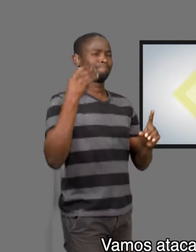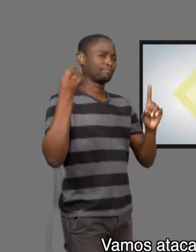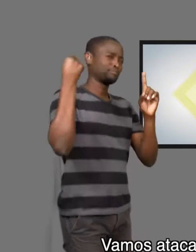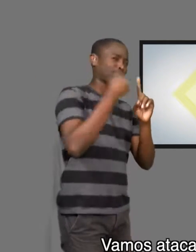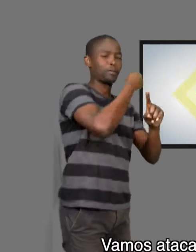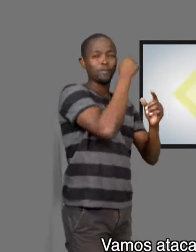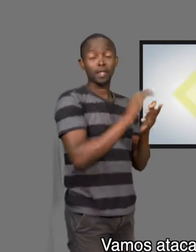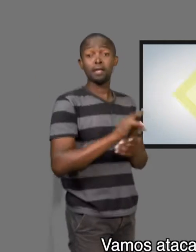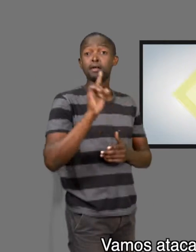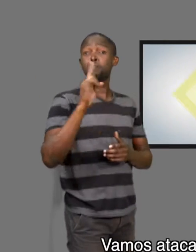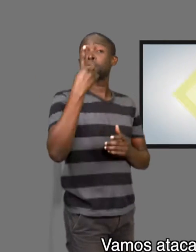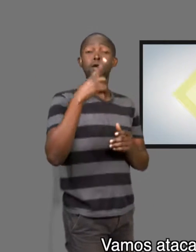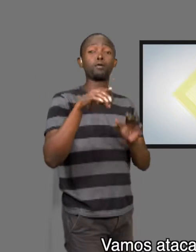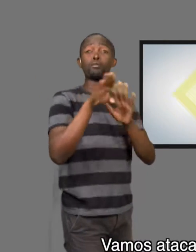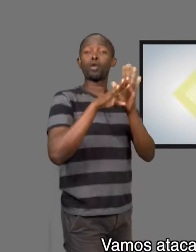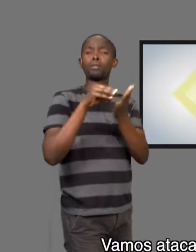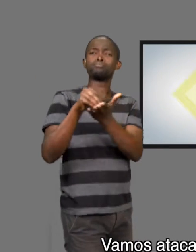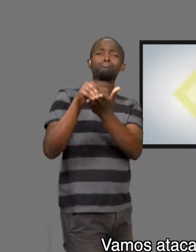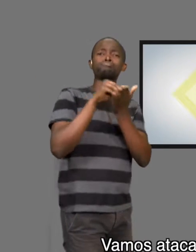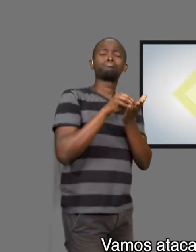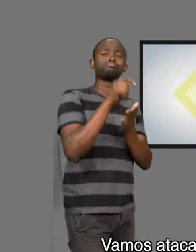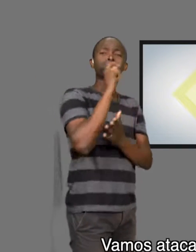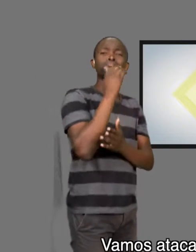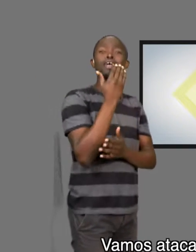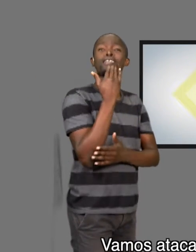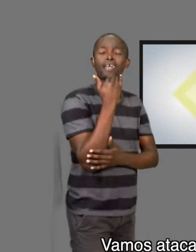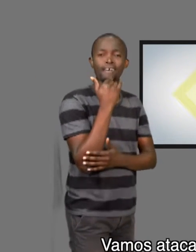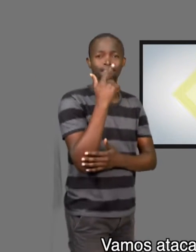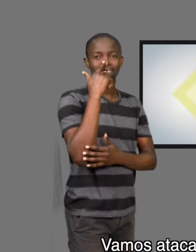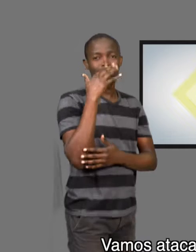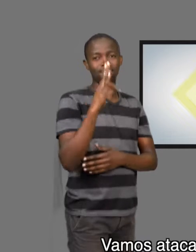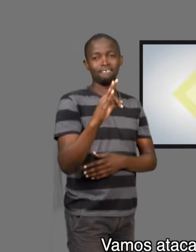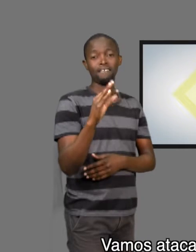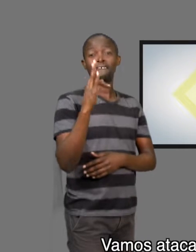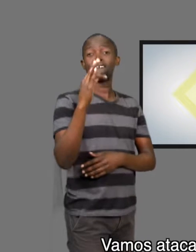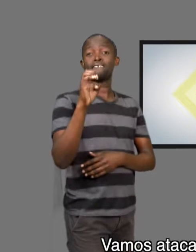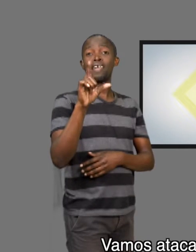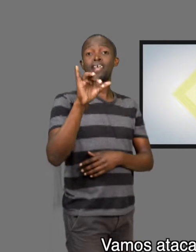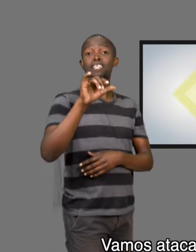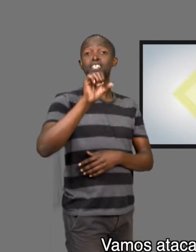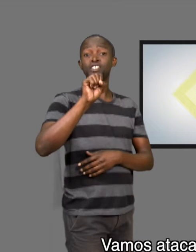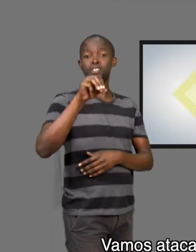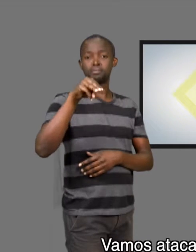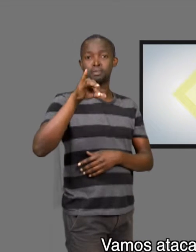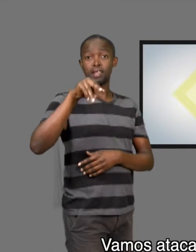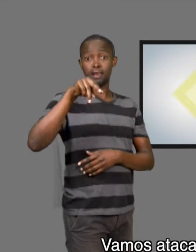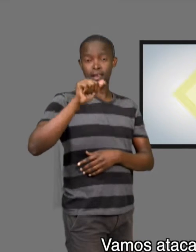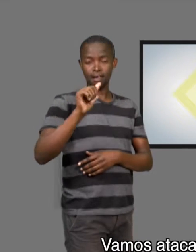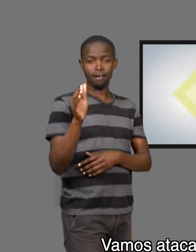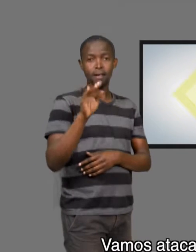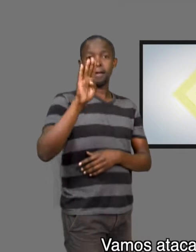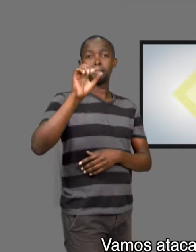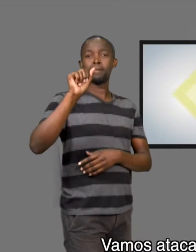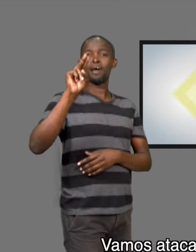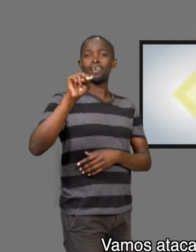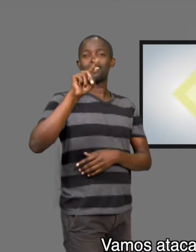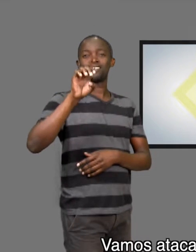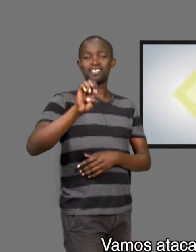Vamos atacar primeiro a reportagem que nos é trazida por Felizmina